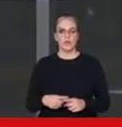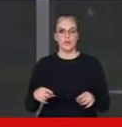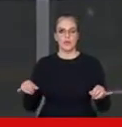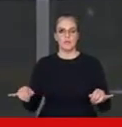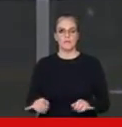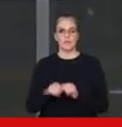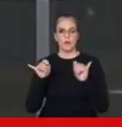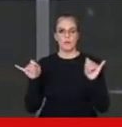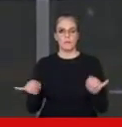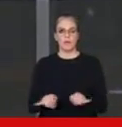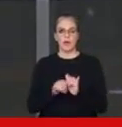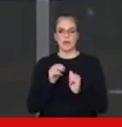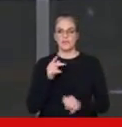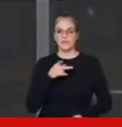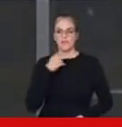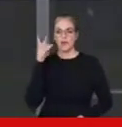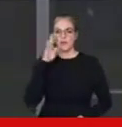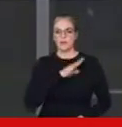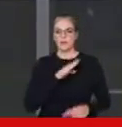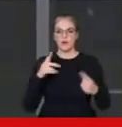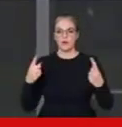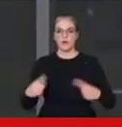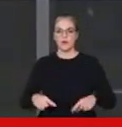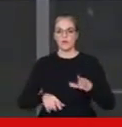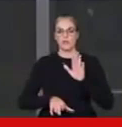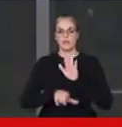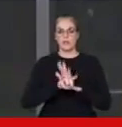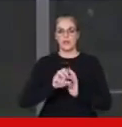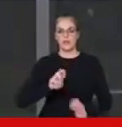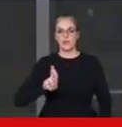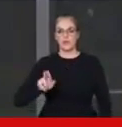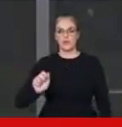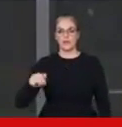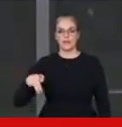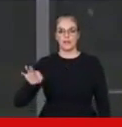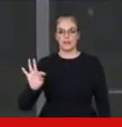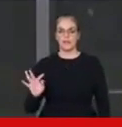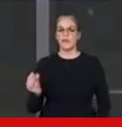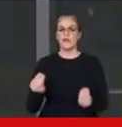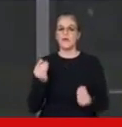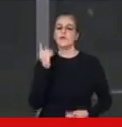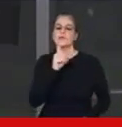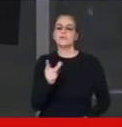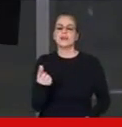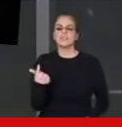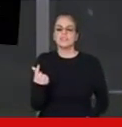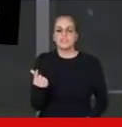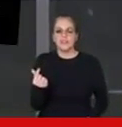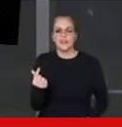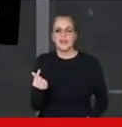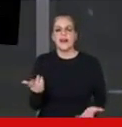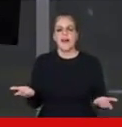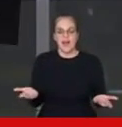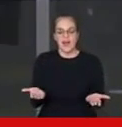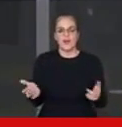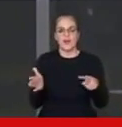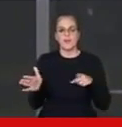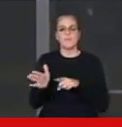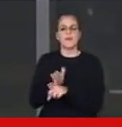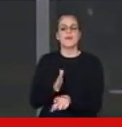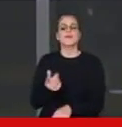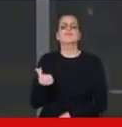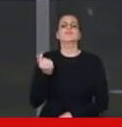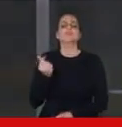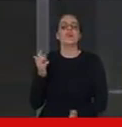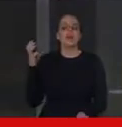Rouanet. Agora nós estamos vendo como é que eles arrumavam o cachê. Temos que perguntar agora, e o cachê?